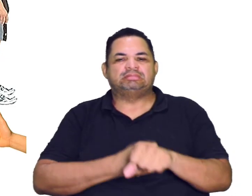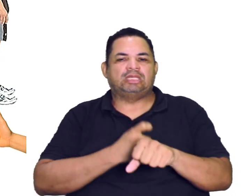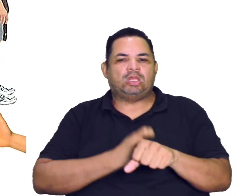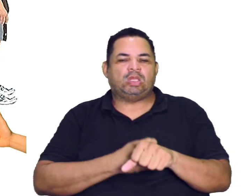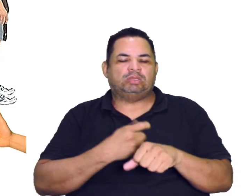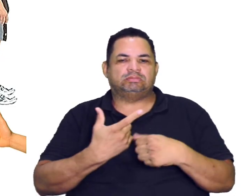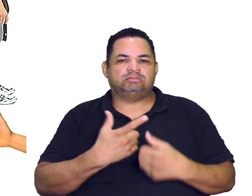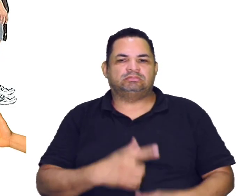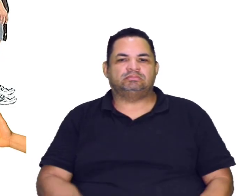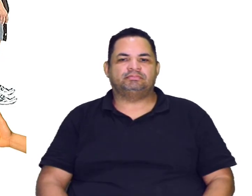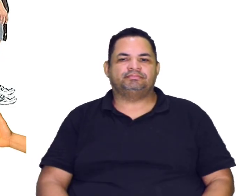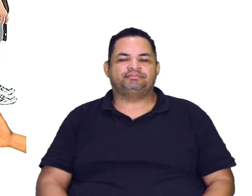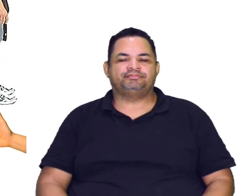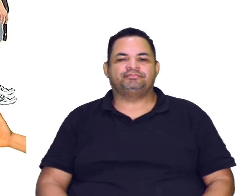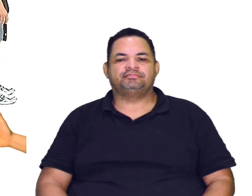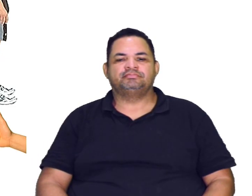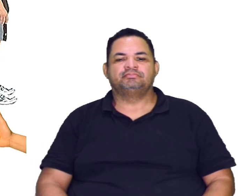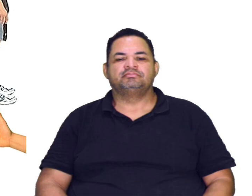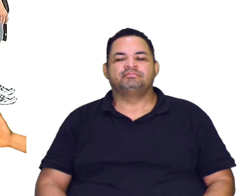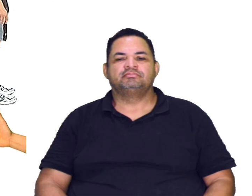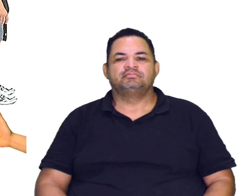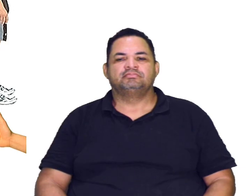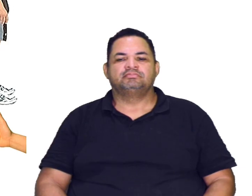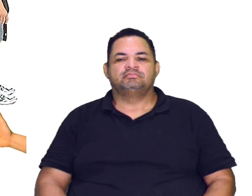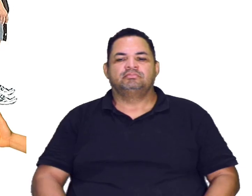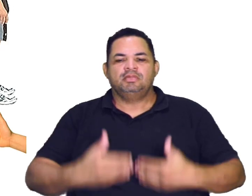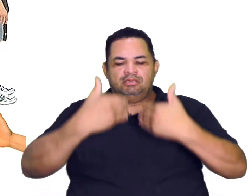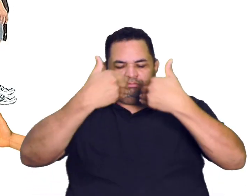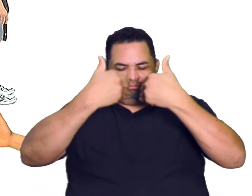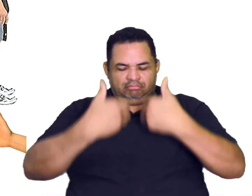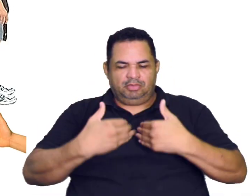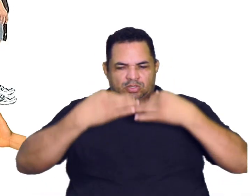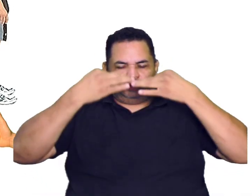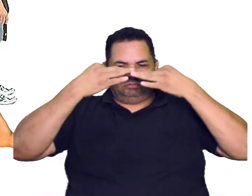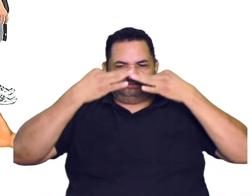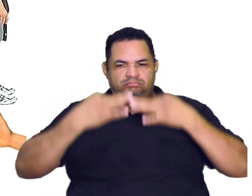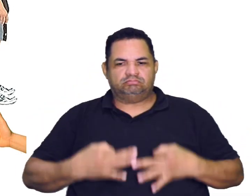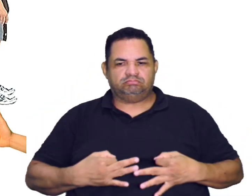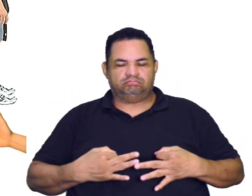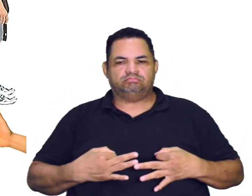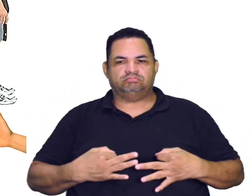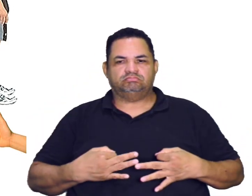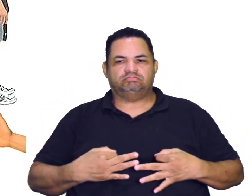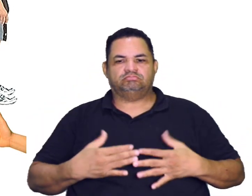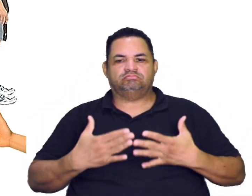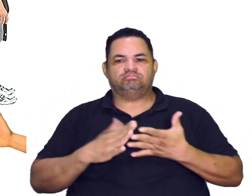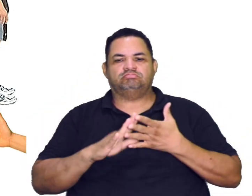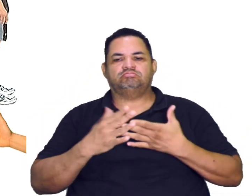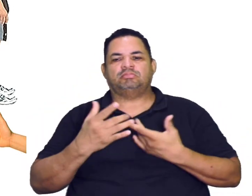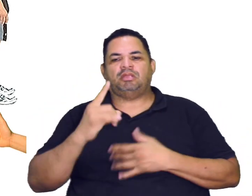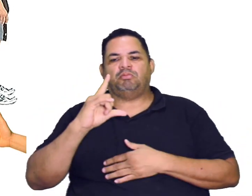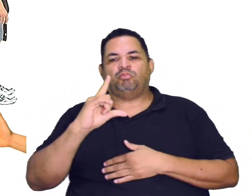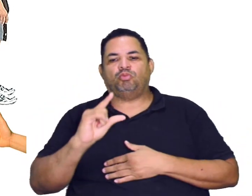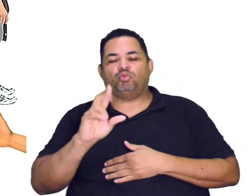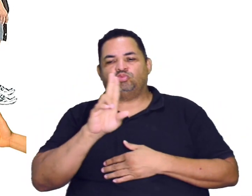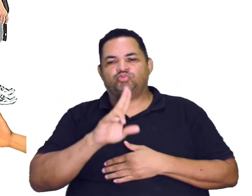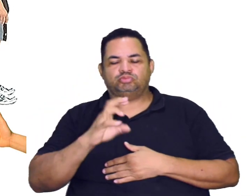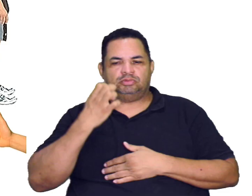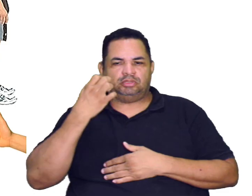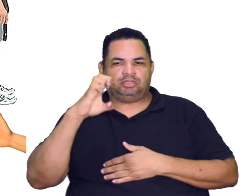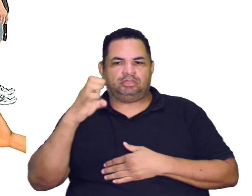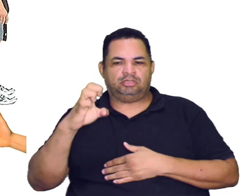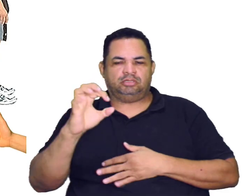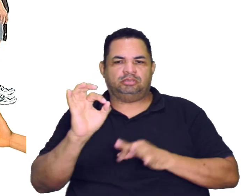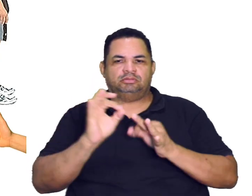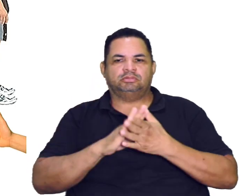de fato, caríssimo estudante, não é. A postura ideal, uma postura adequada, com menos gasto de energia, seria